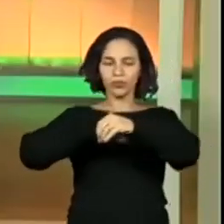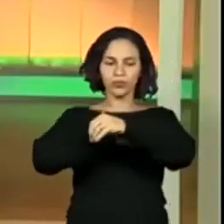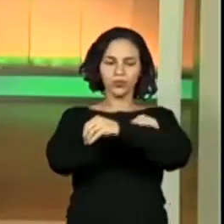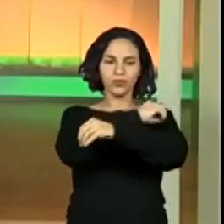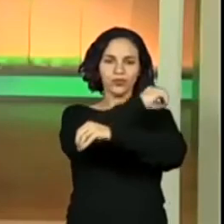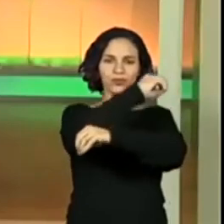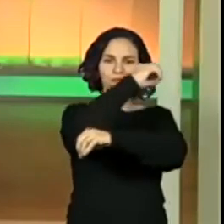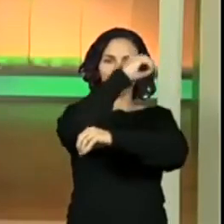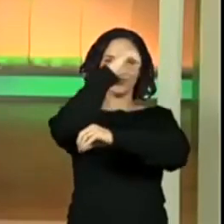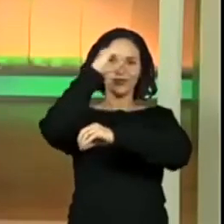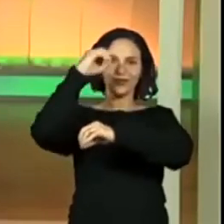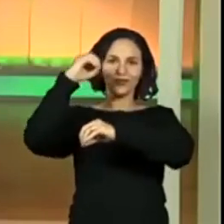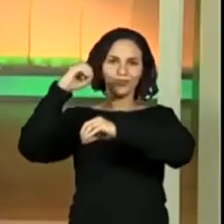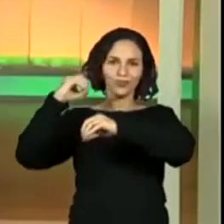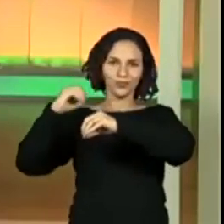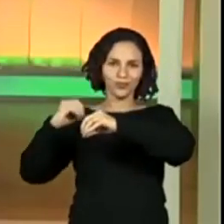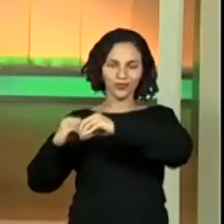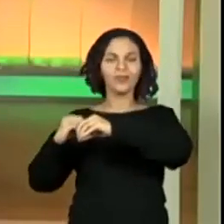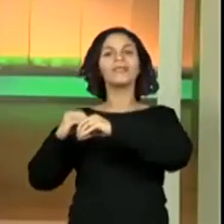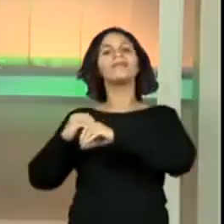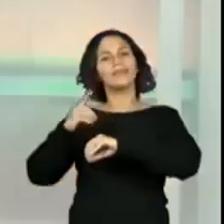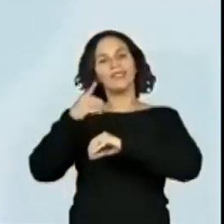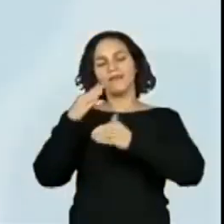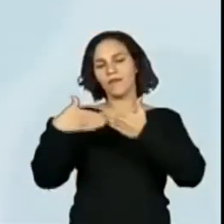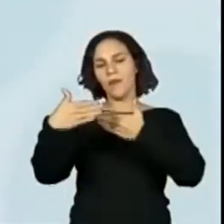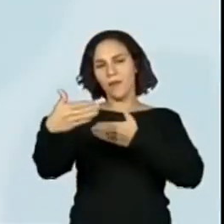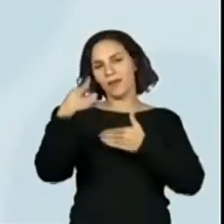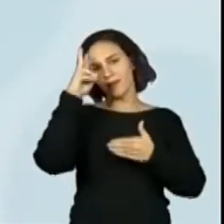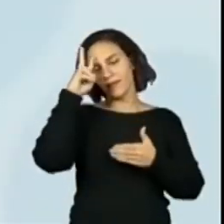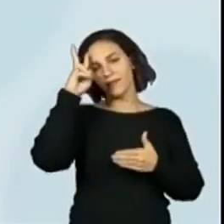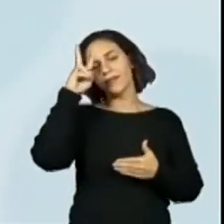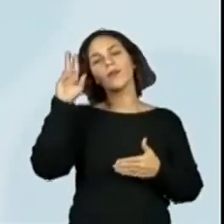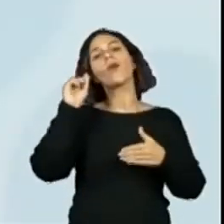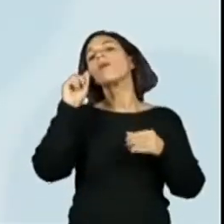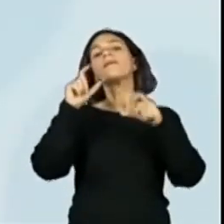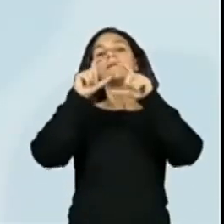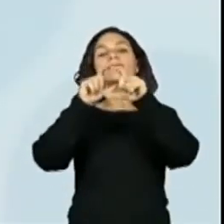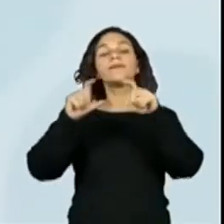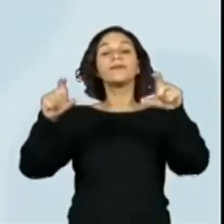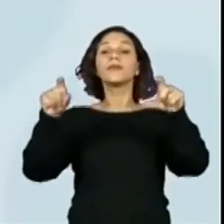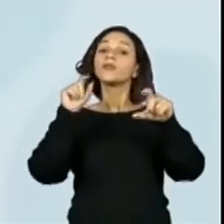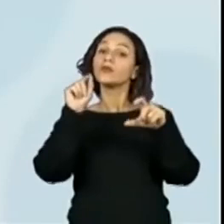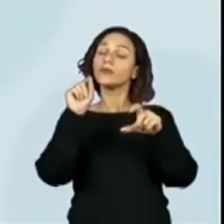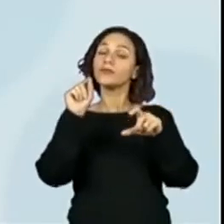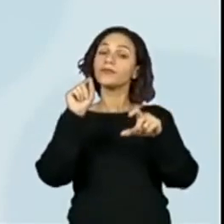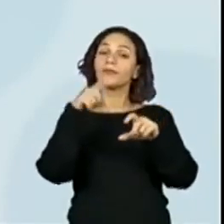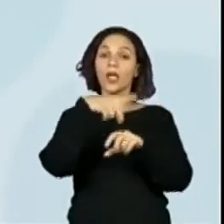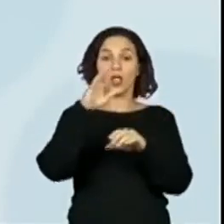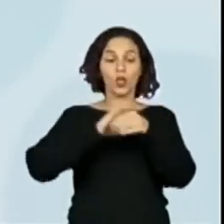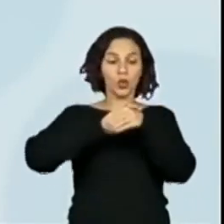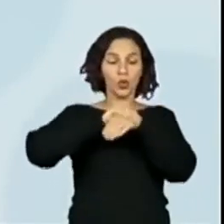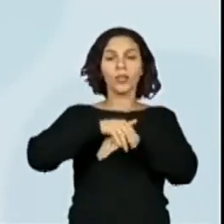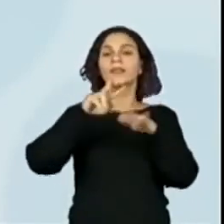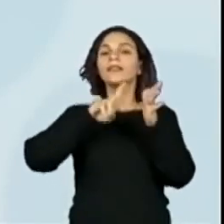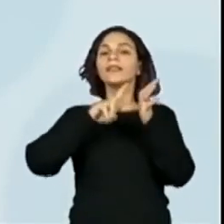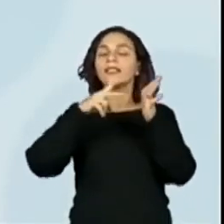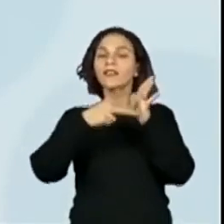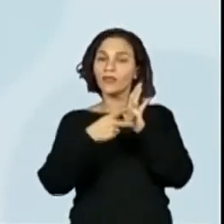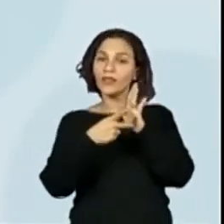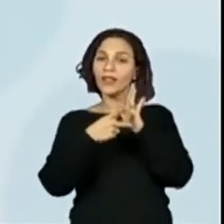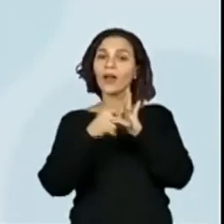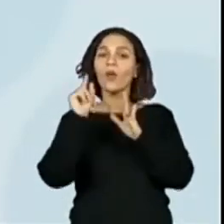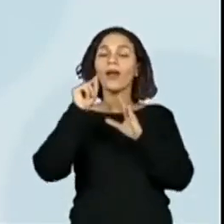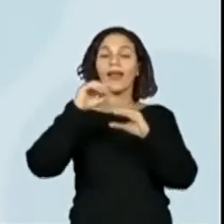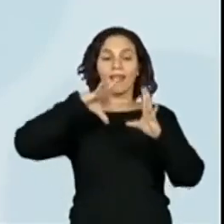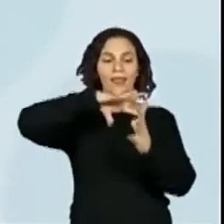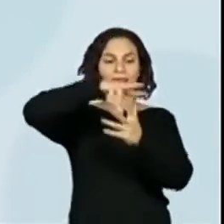E a definição, na definição pura, né, e clara, que é o período no qual não há luz solar devido ao movimento